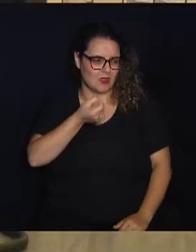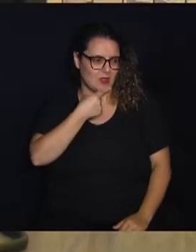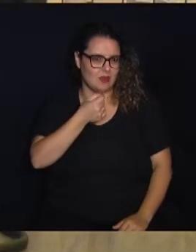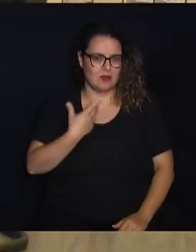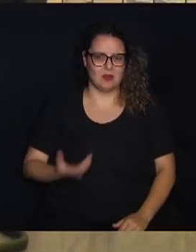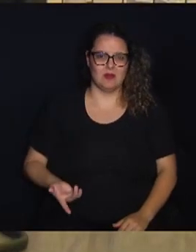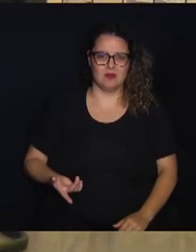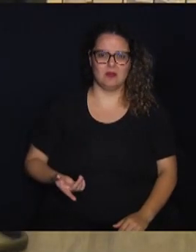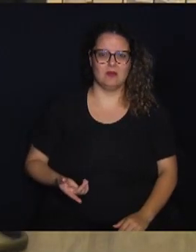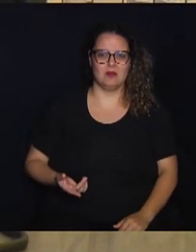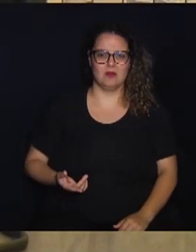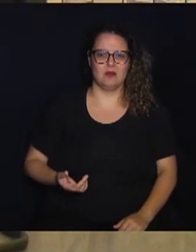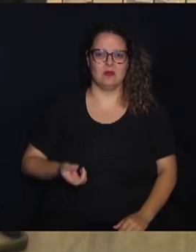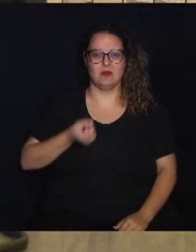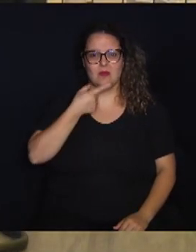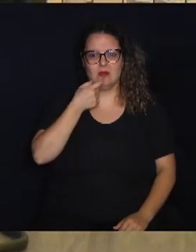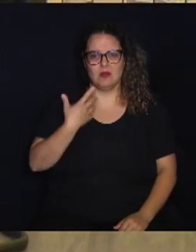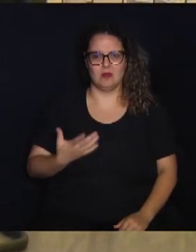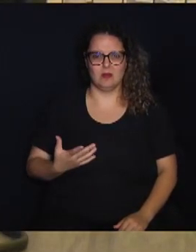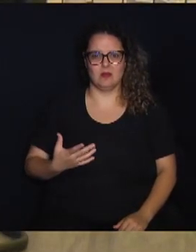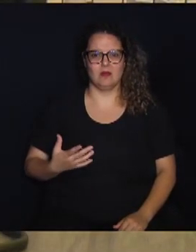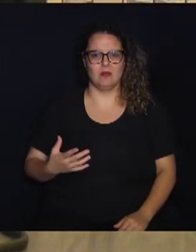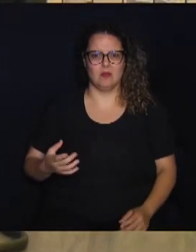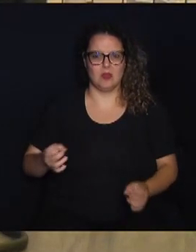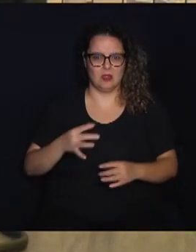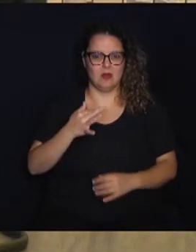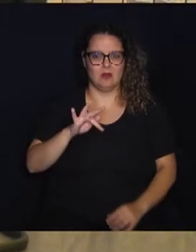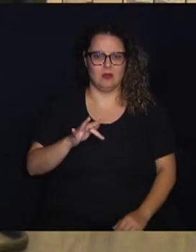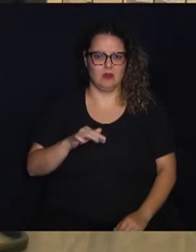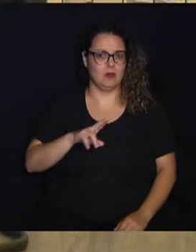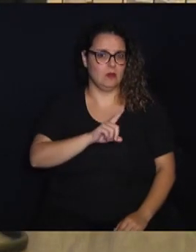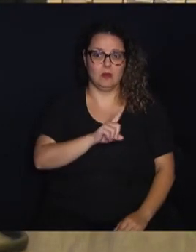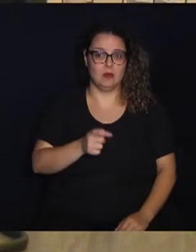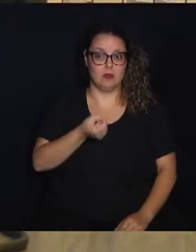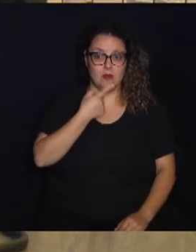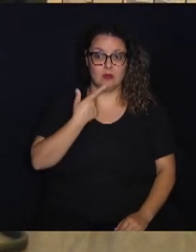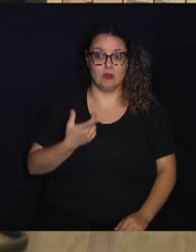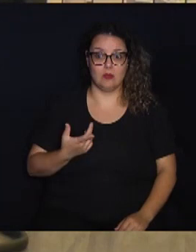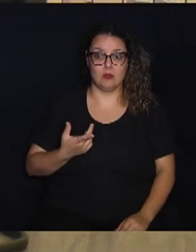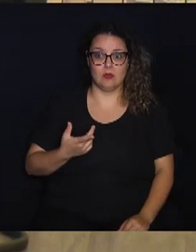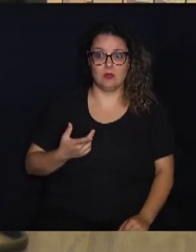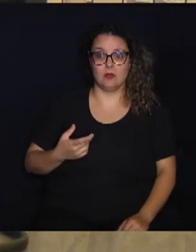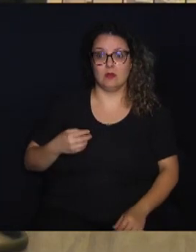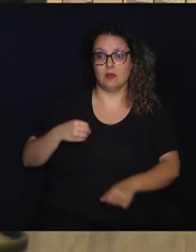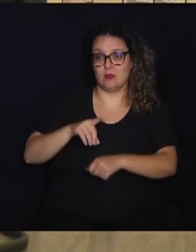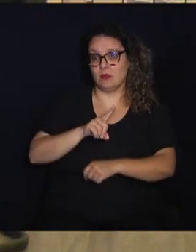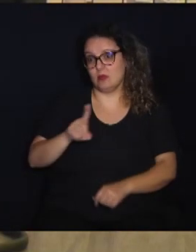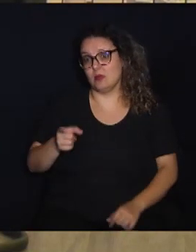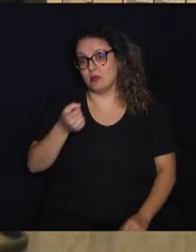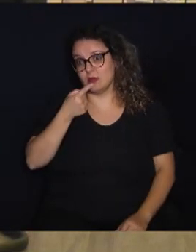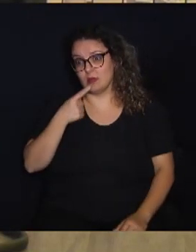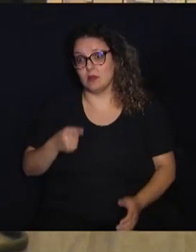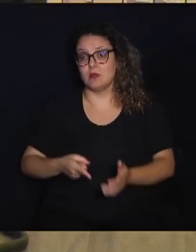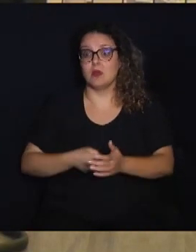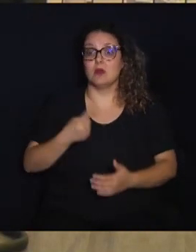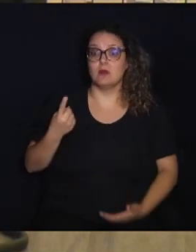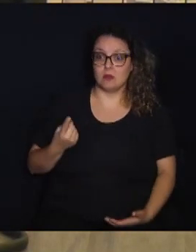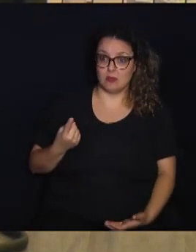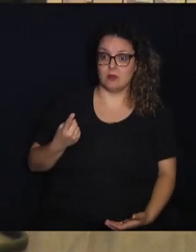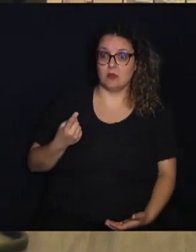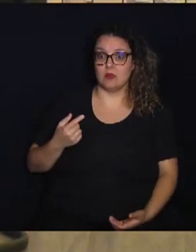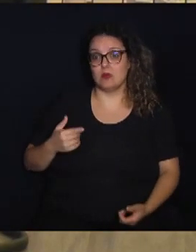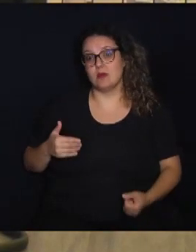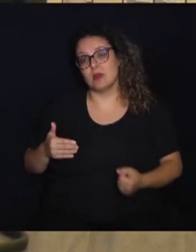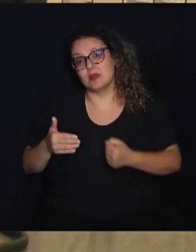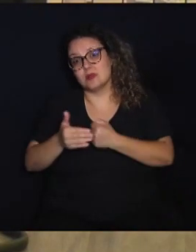lá, toma um remédio para passar essa dor. Ou não toma remédio? A gente sempre indica que não tome. Primeiro que vai mascarar um pouco da